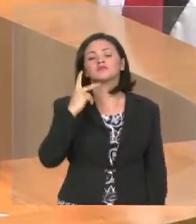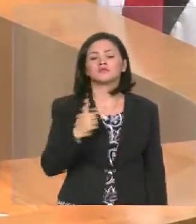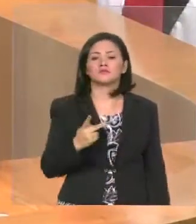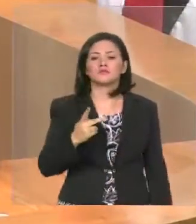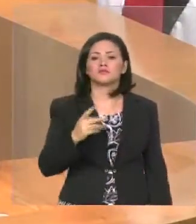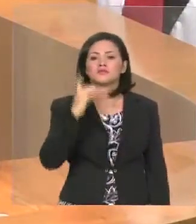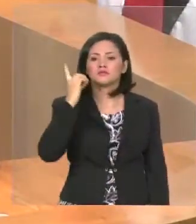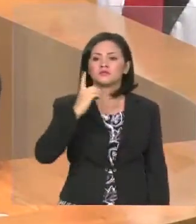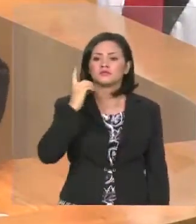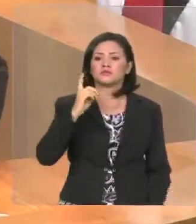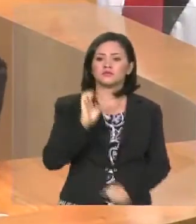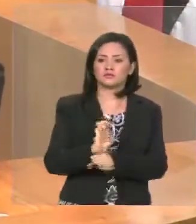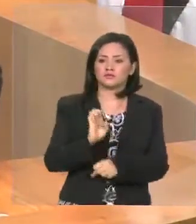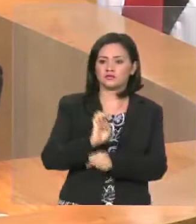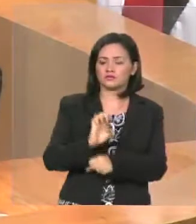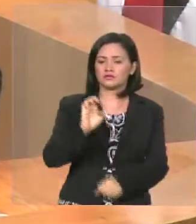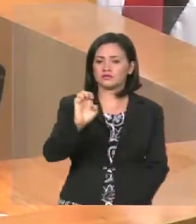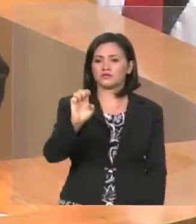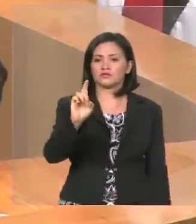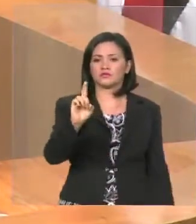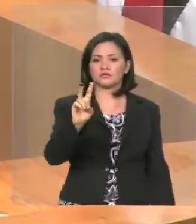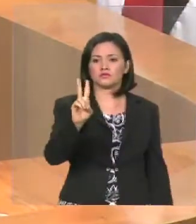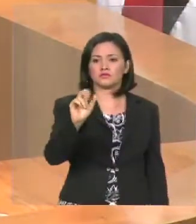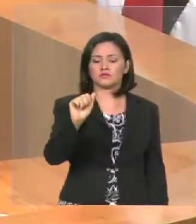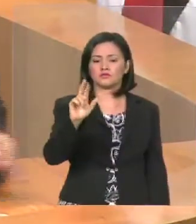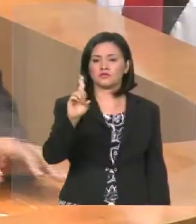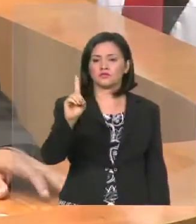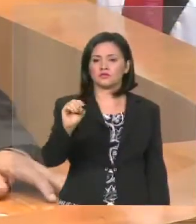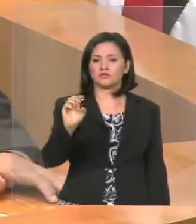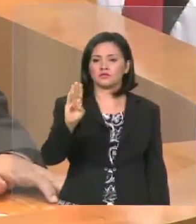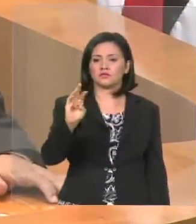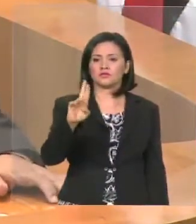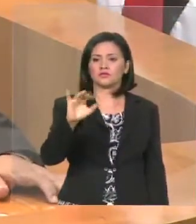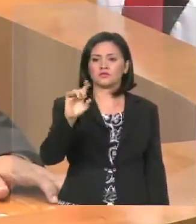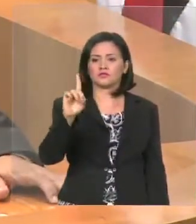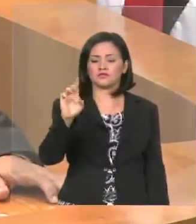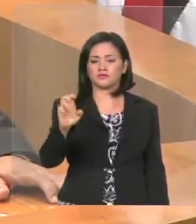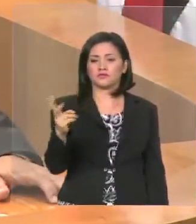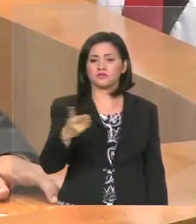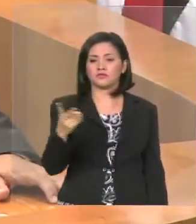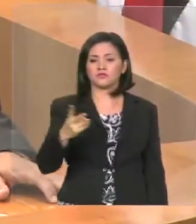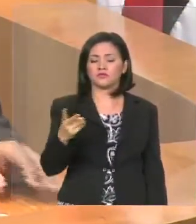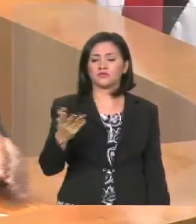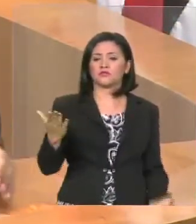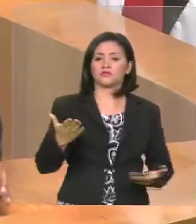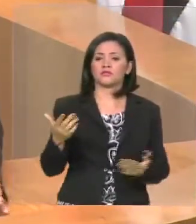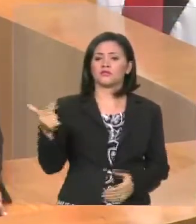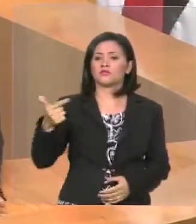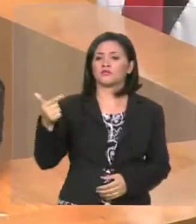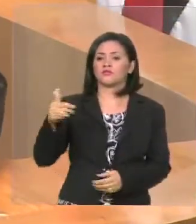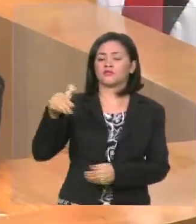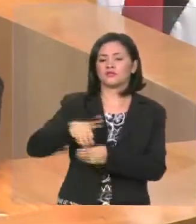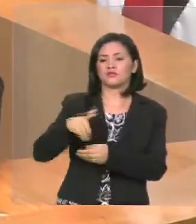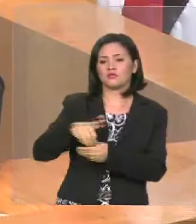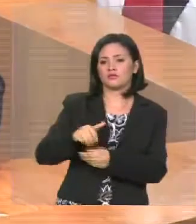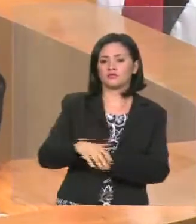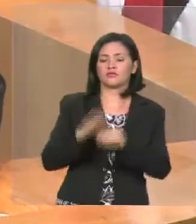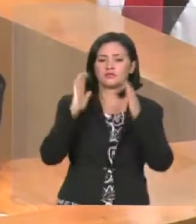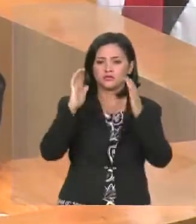deputado estadual Eduardo Braide, que os dois estão indo para o segundo turno. Então, de forma respeitosa,